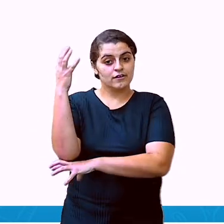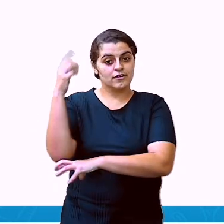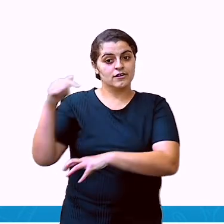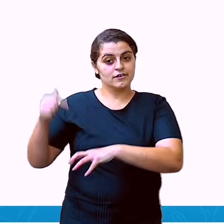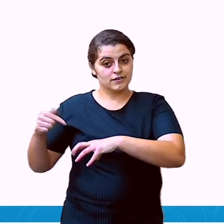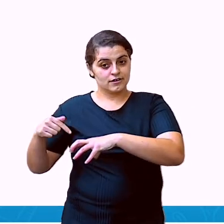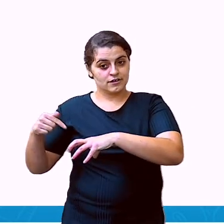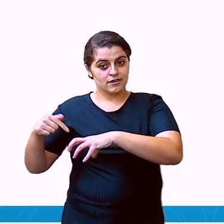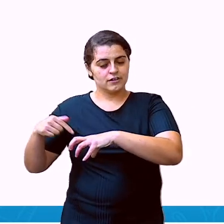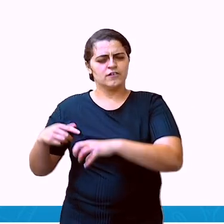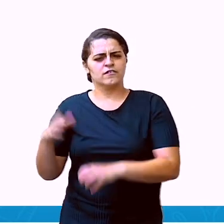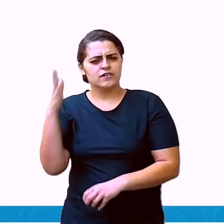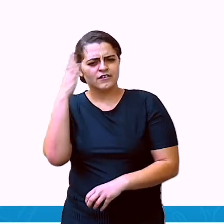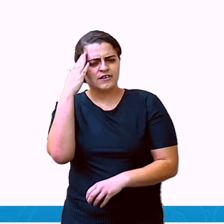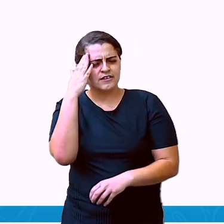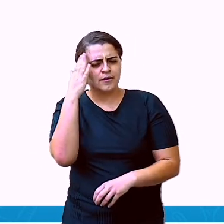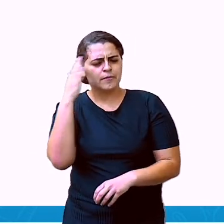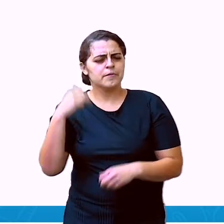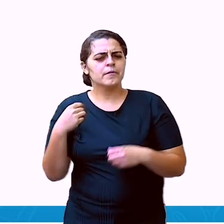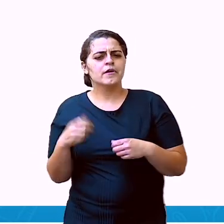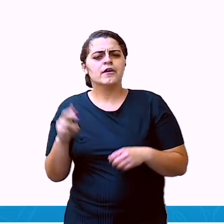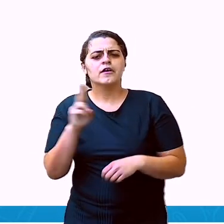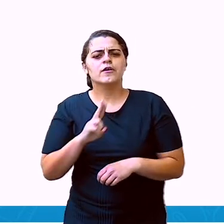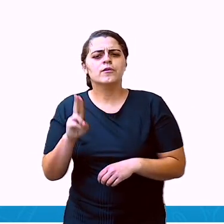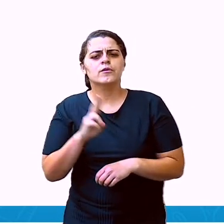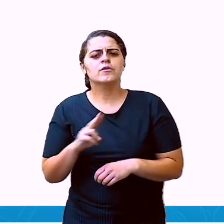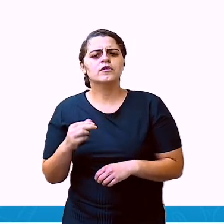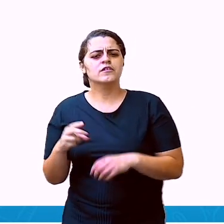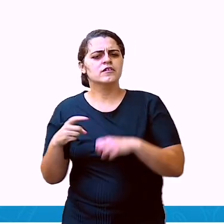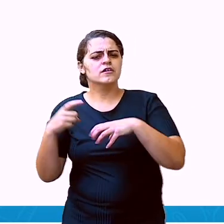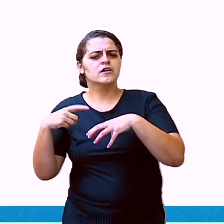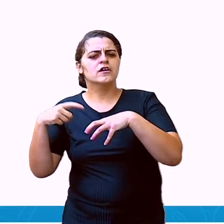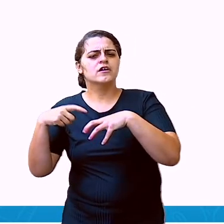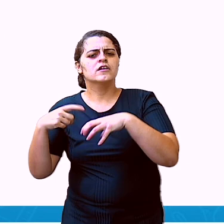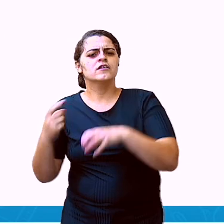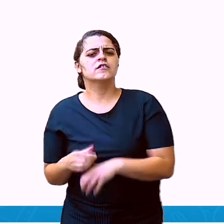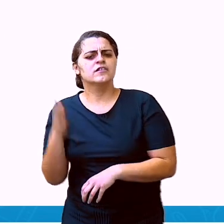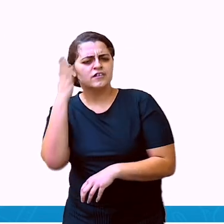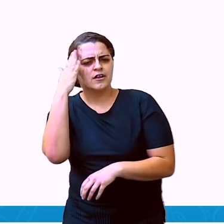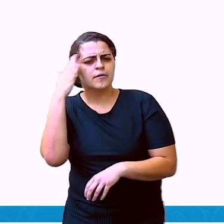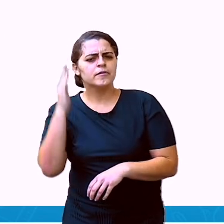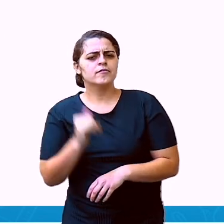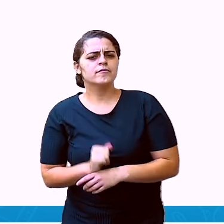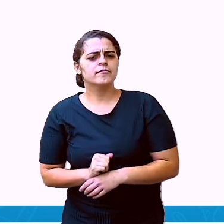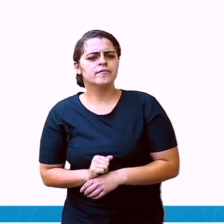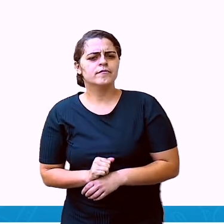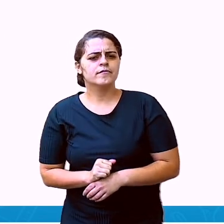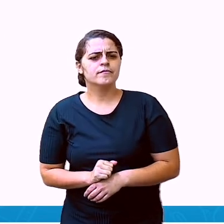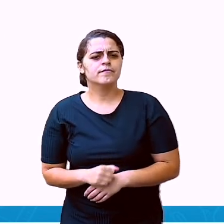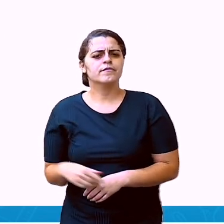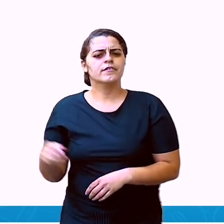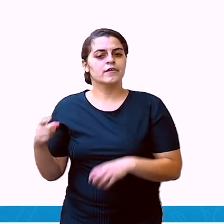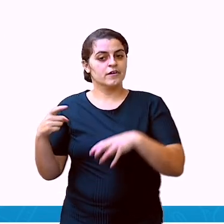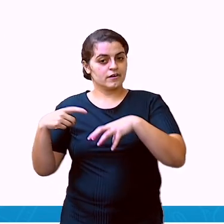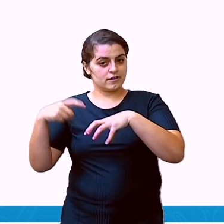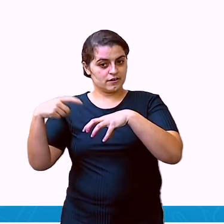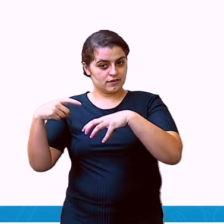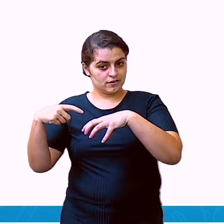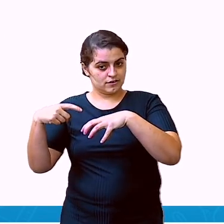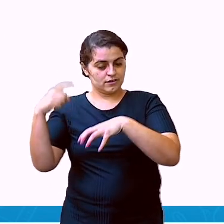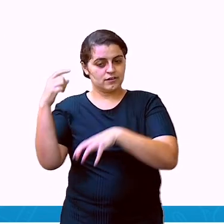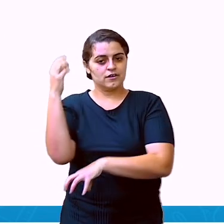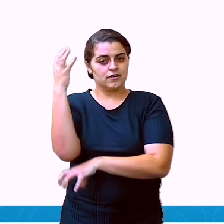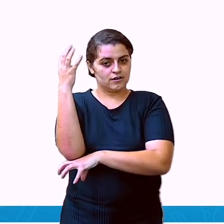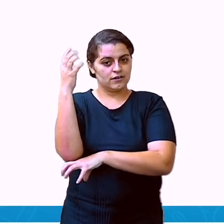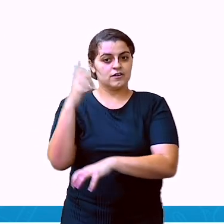raiz. Você sabe para que serve a raiz de uma planta? Vamos ver? A raiz,